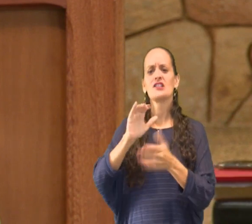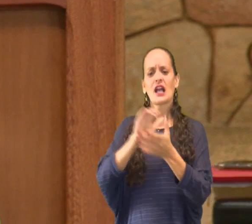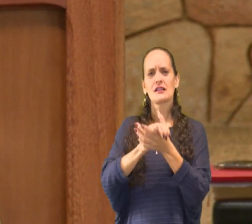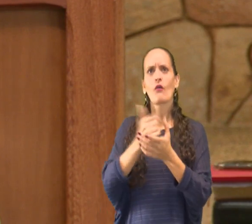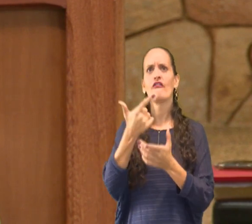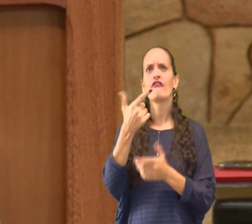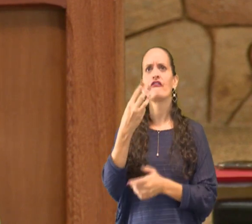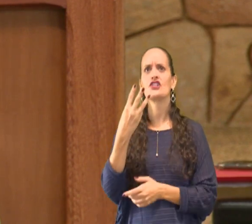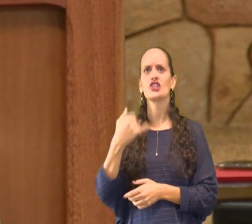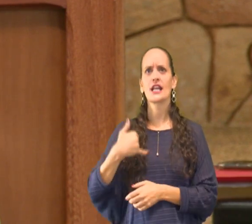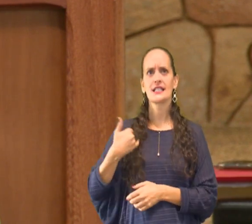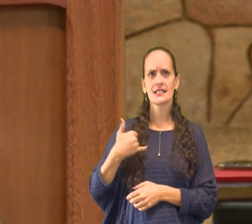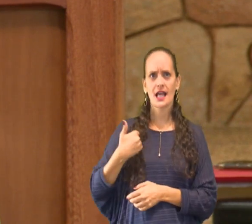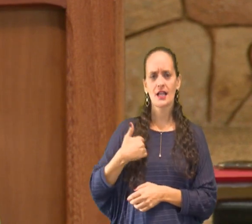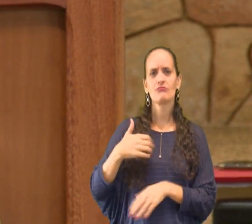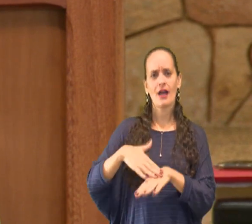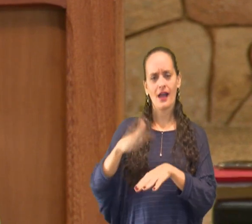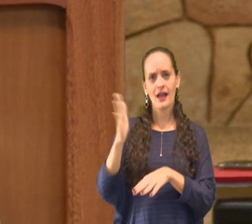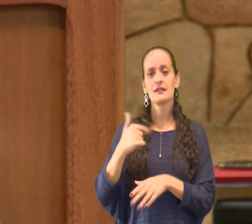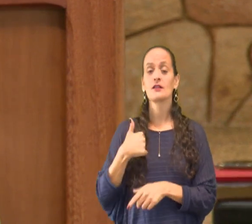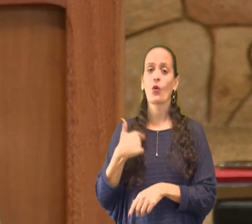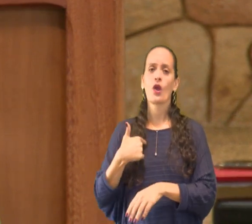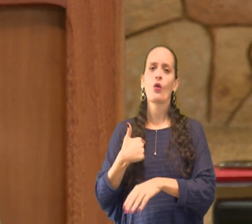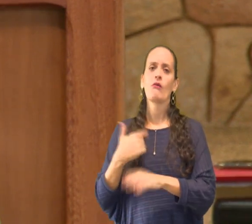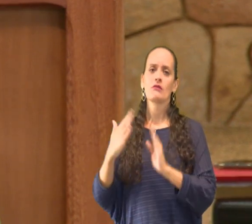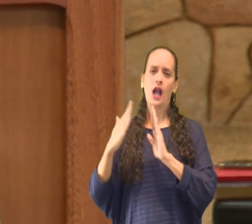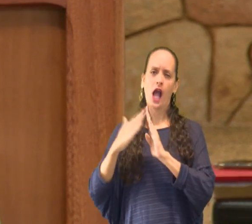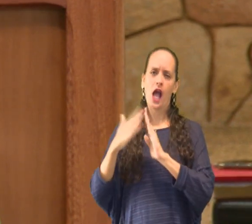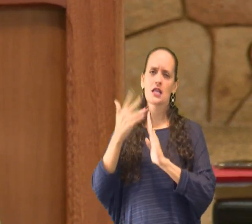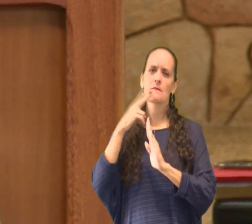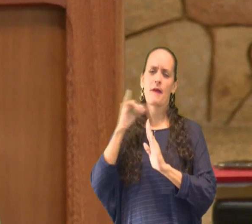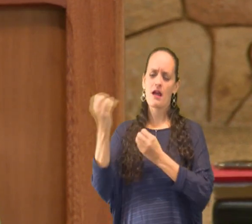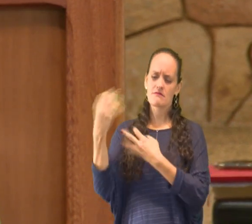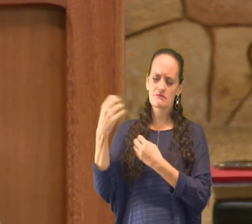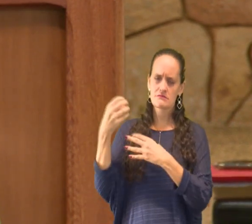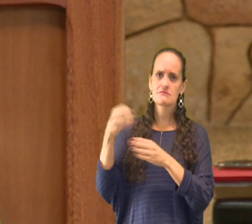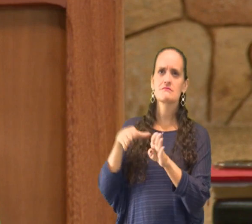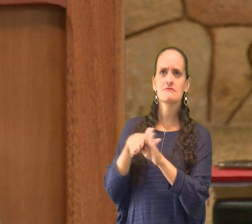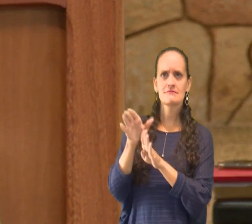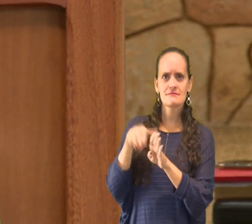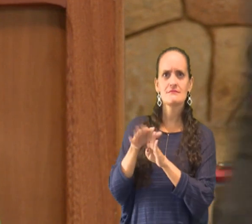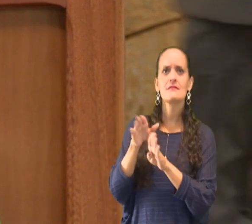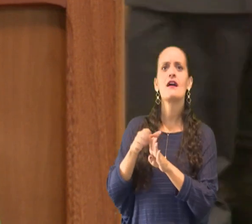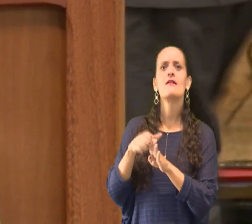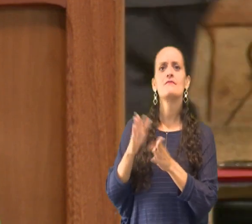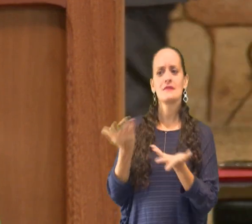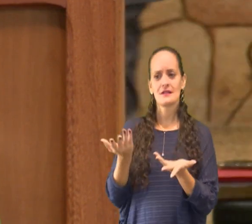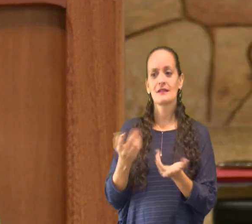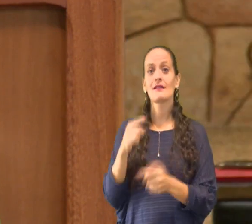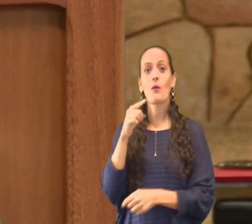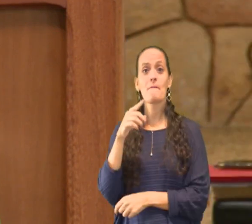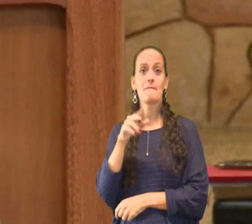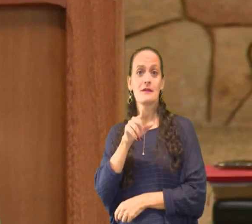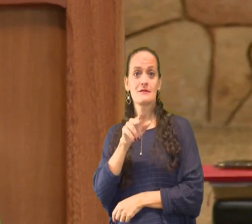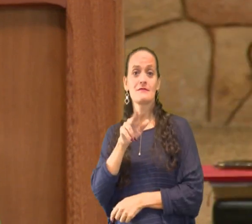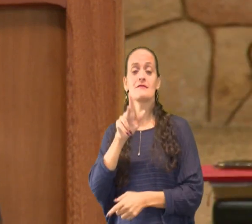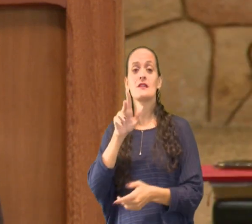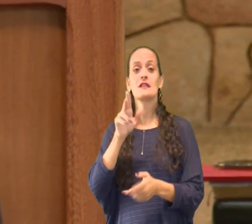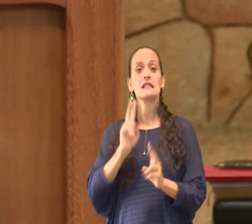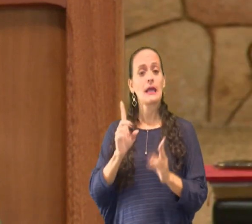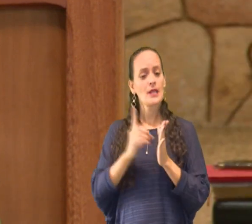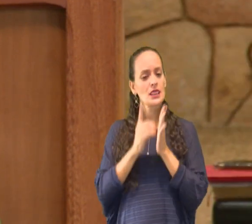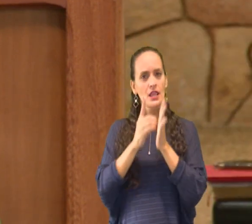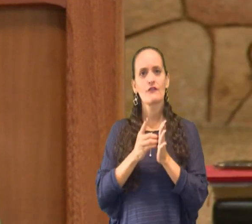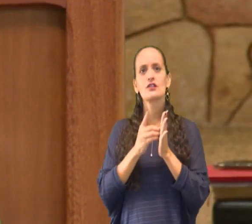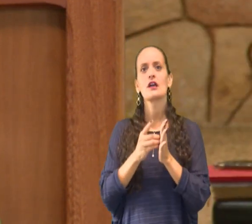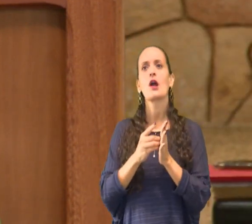e eu trouxe da casa dos meus pais esse hábito e incorporei, e ela acabou assumindo a responsabilidade de escolher um